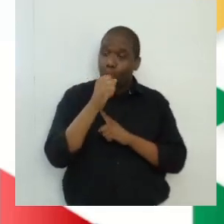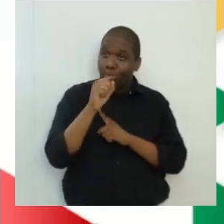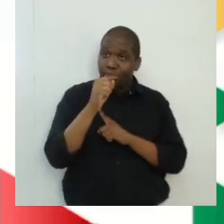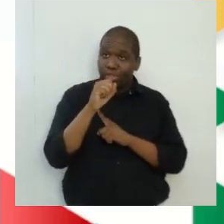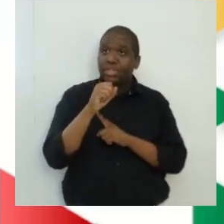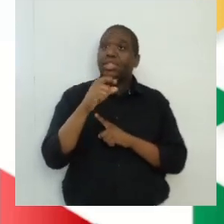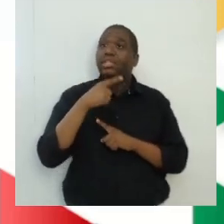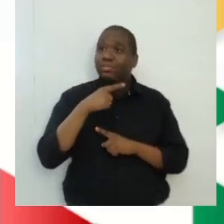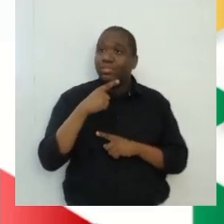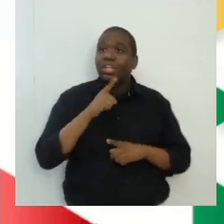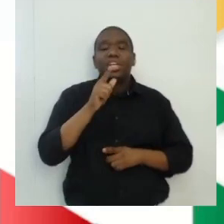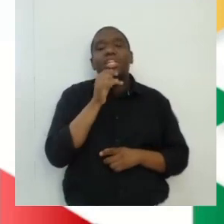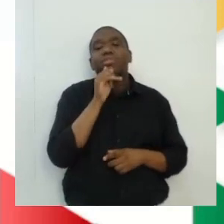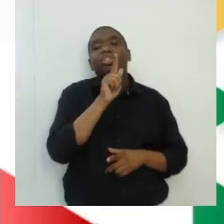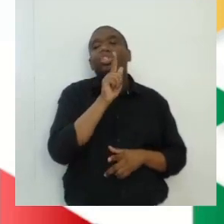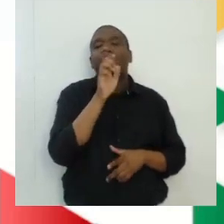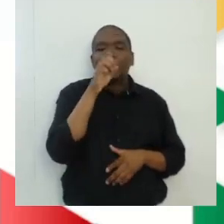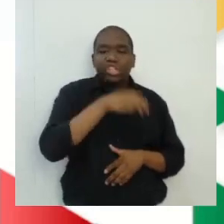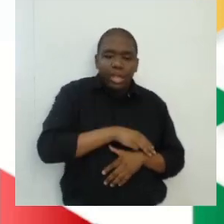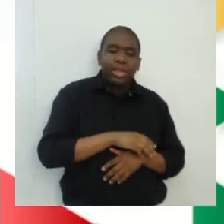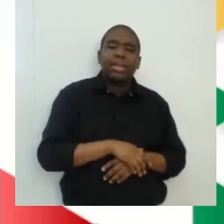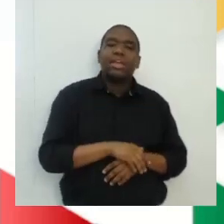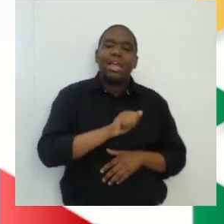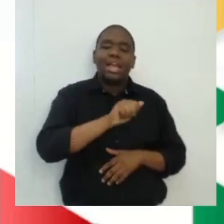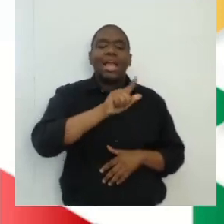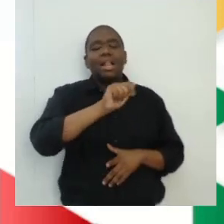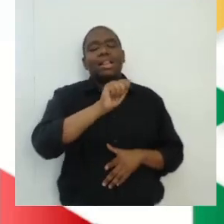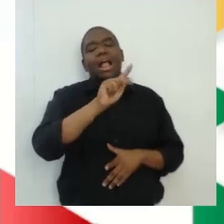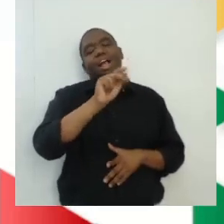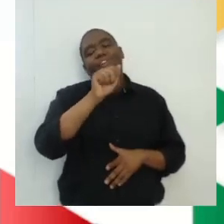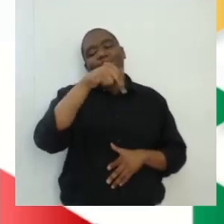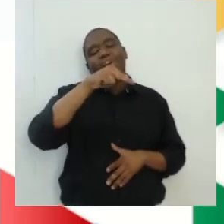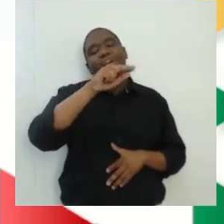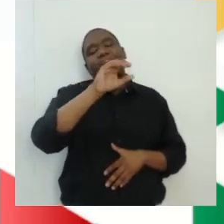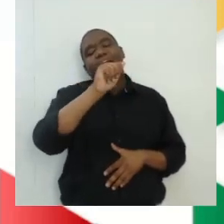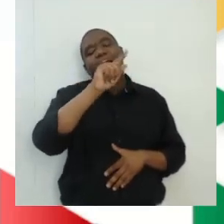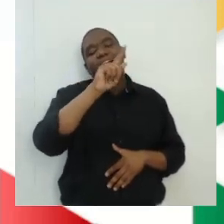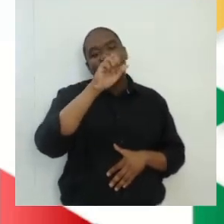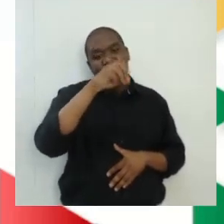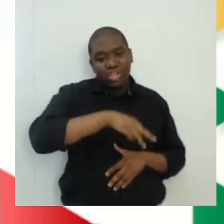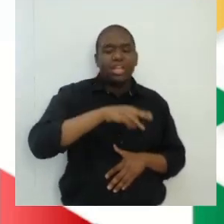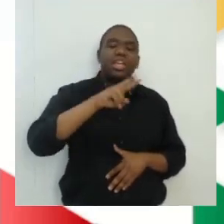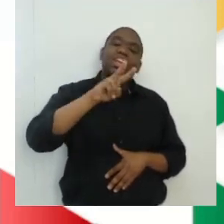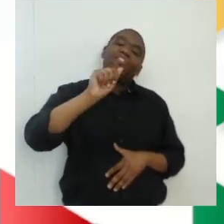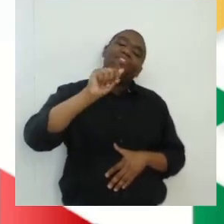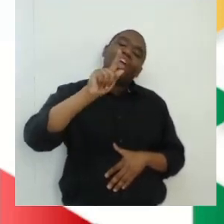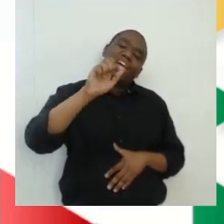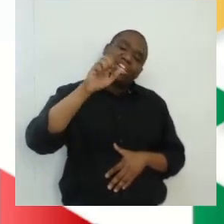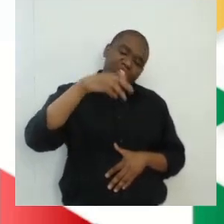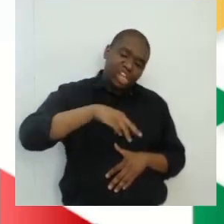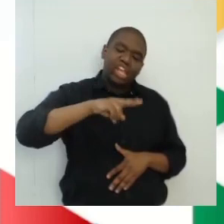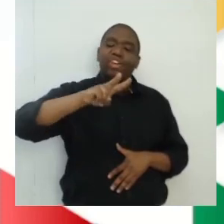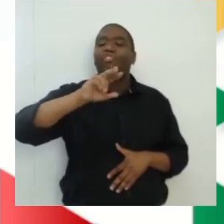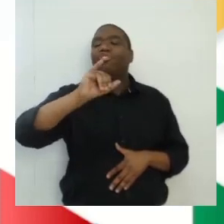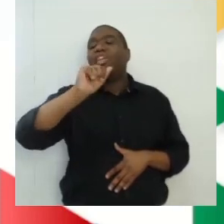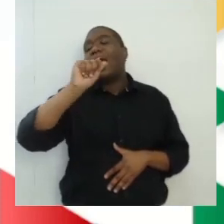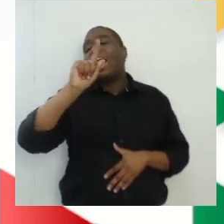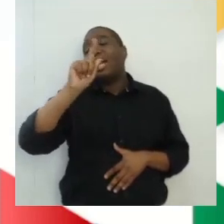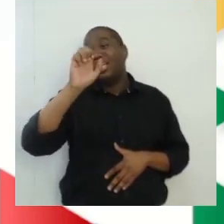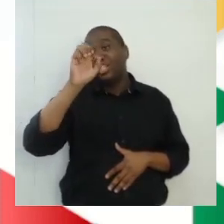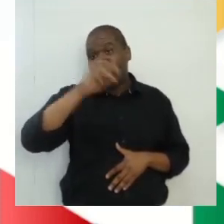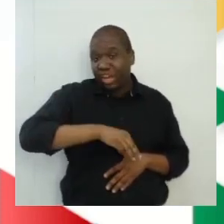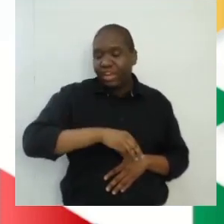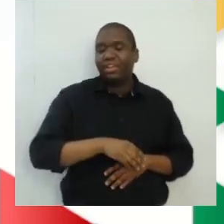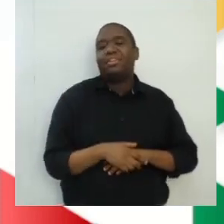em gen, como alavancagem, vagem, viagem, lembra do